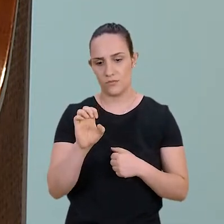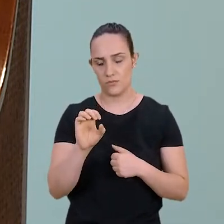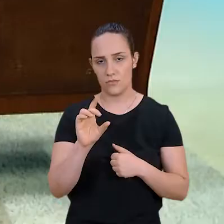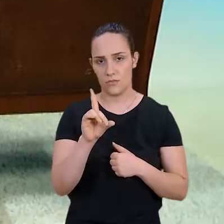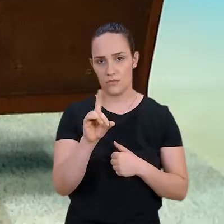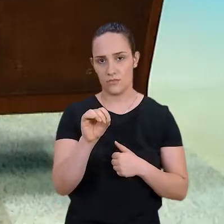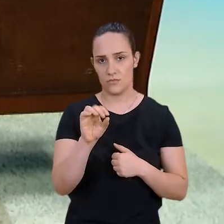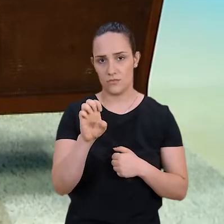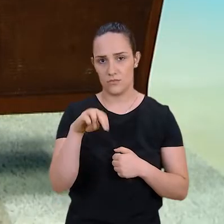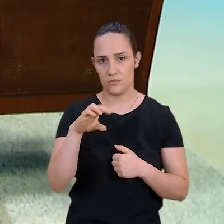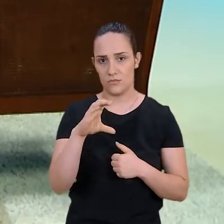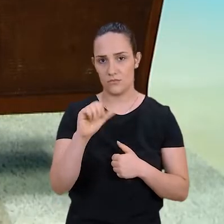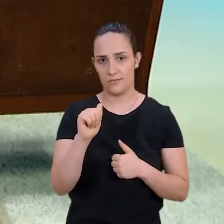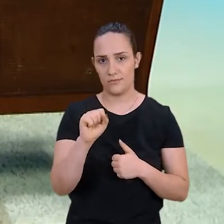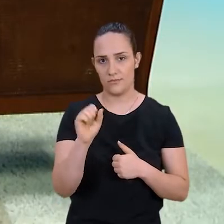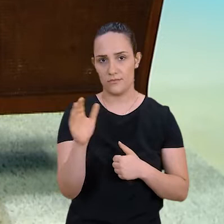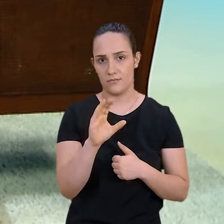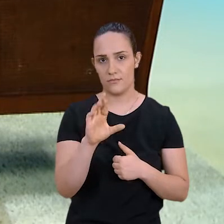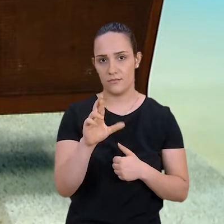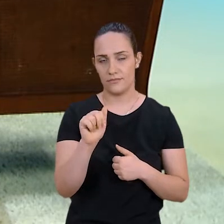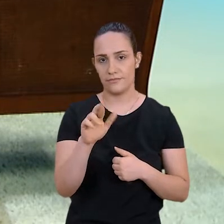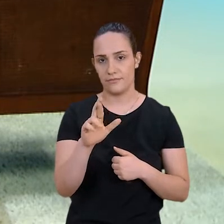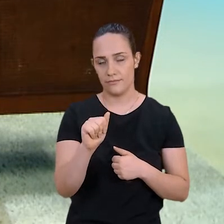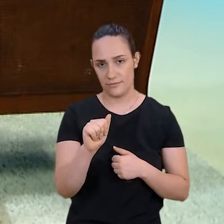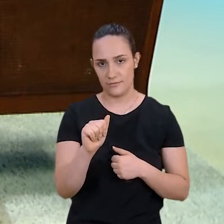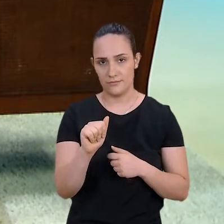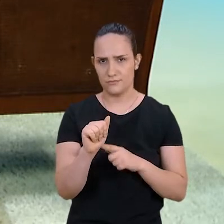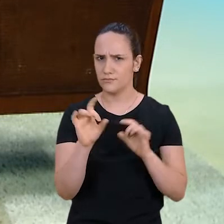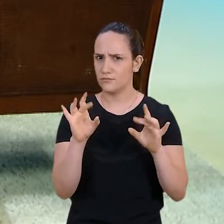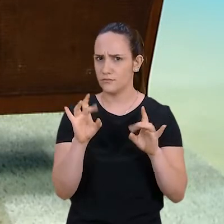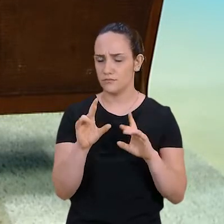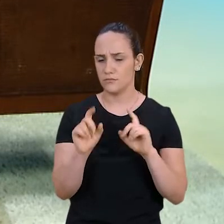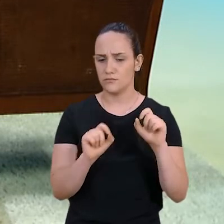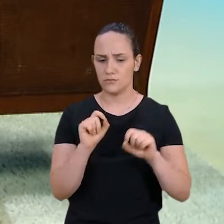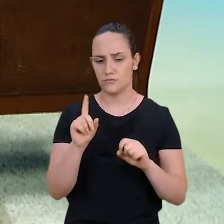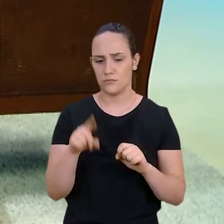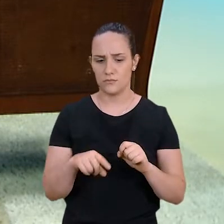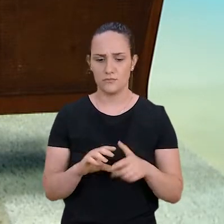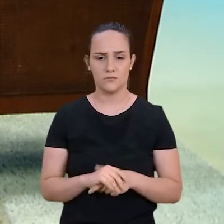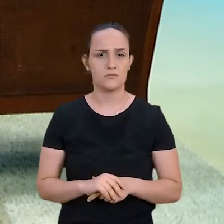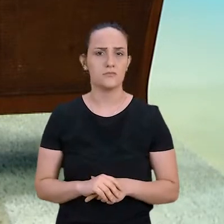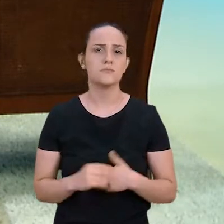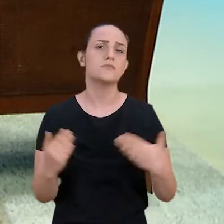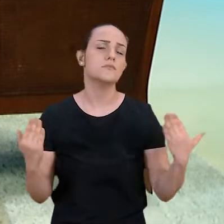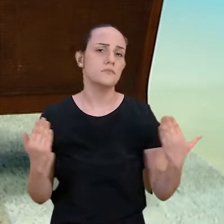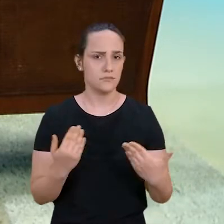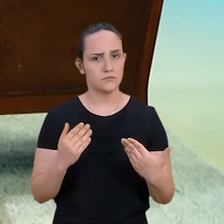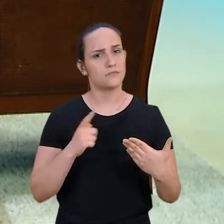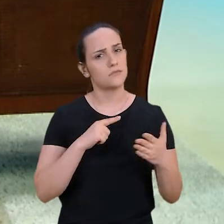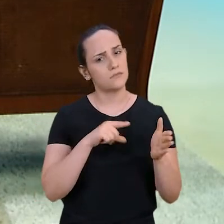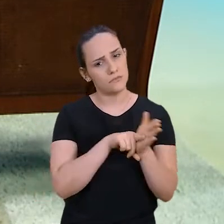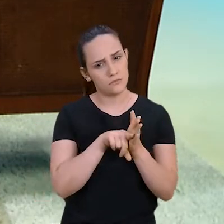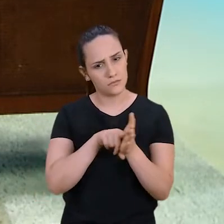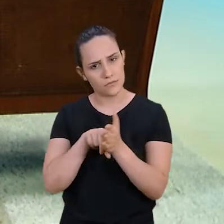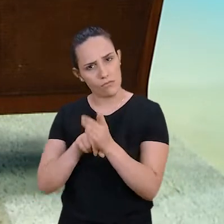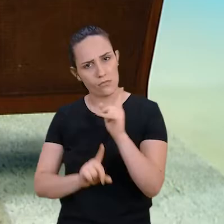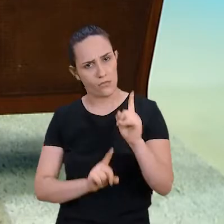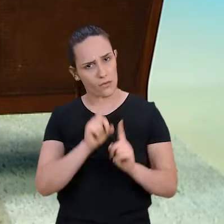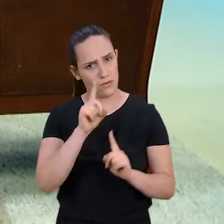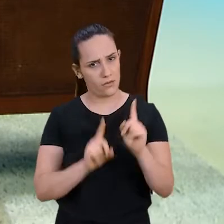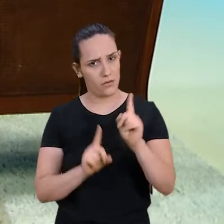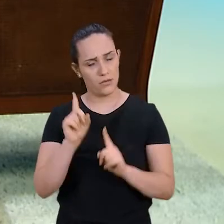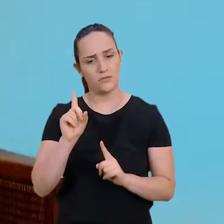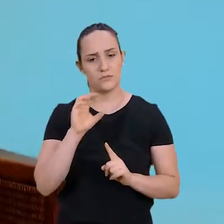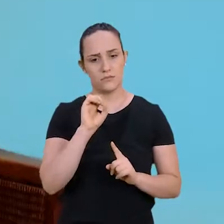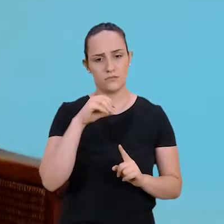de dizer que a gente pode ser raro, a gente não é raro pelos números, porque hoje, segundo estatísticas da Organização Mundial de Saúde,